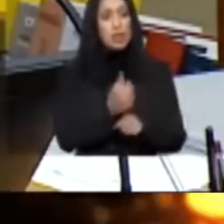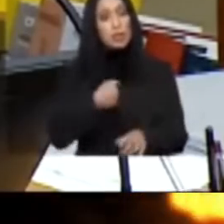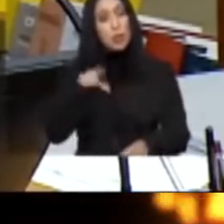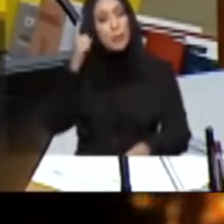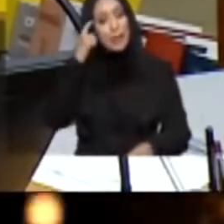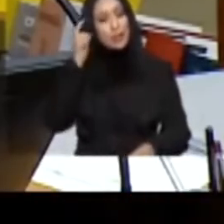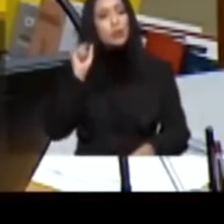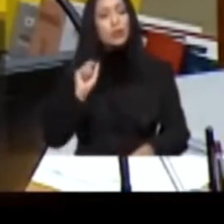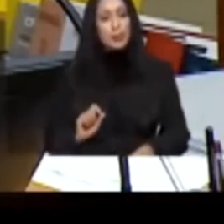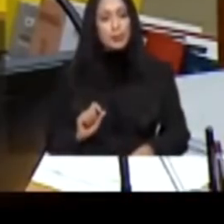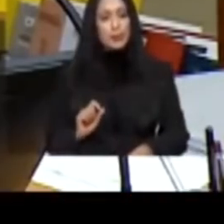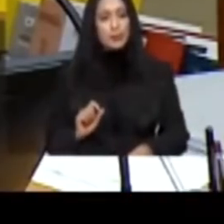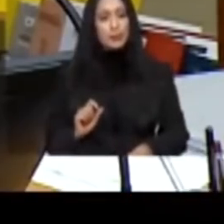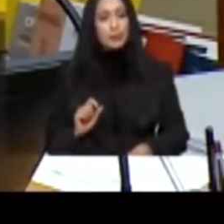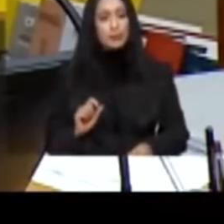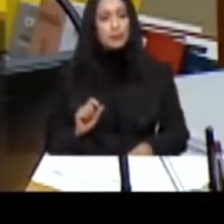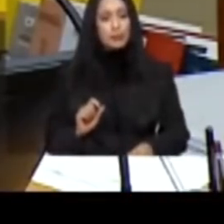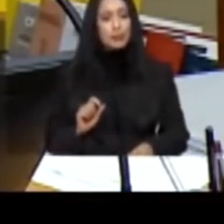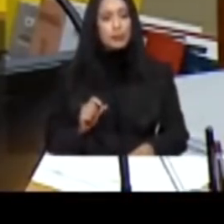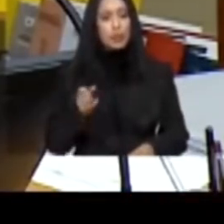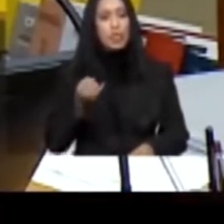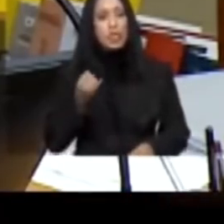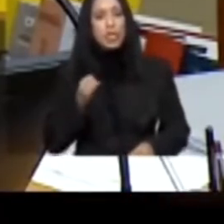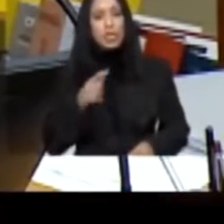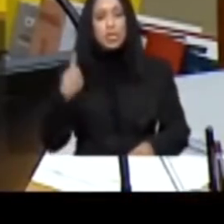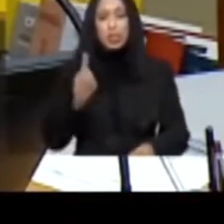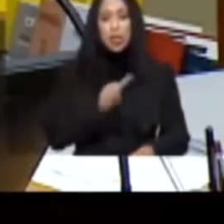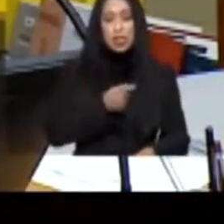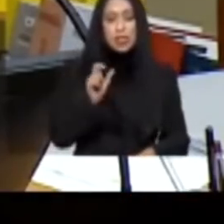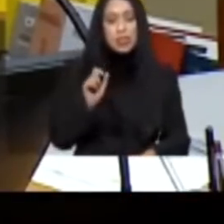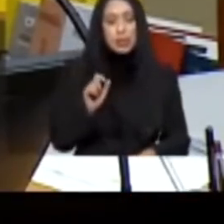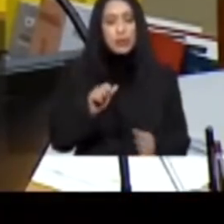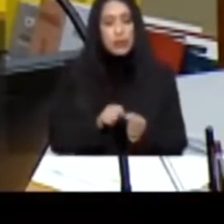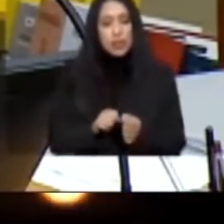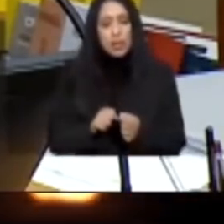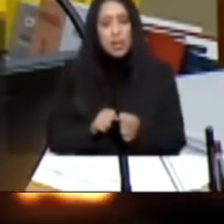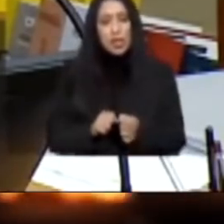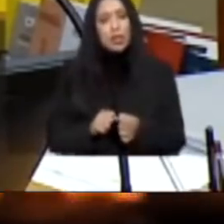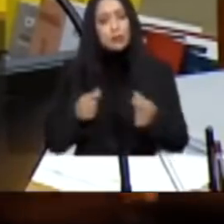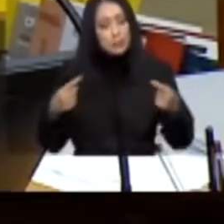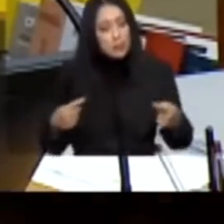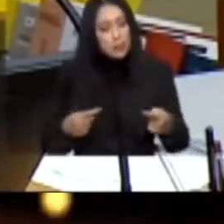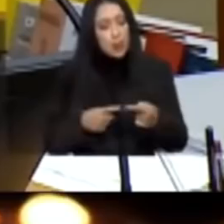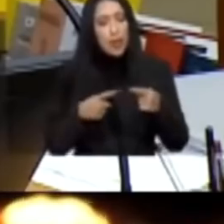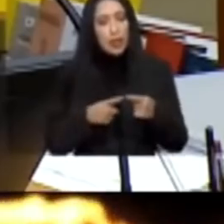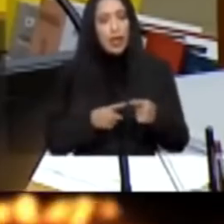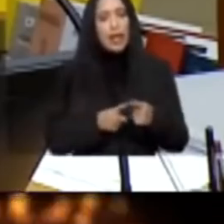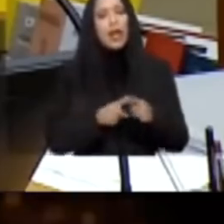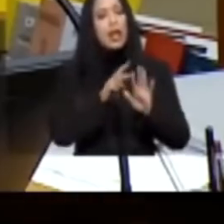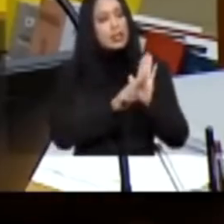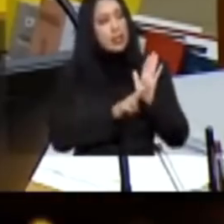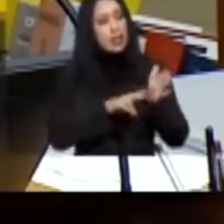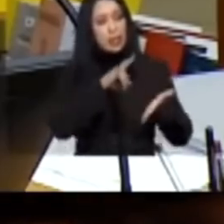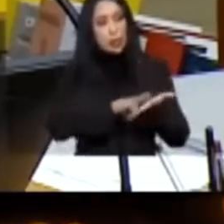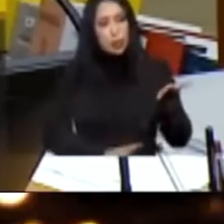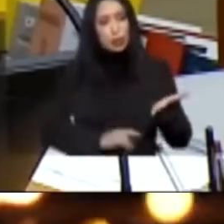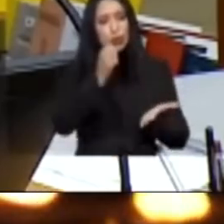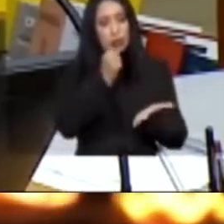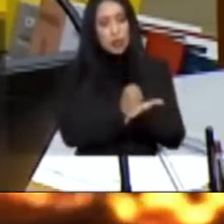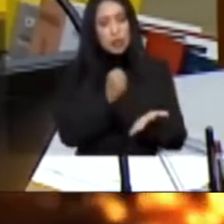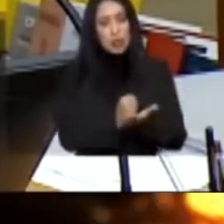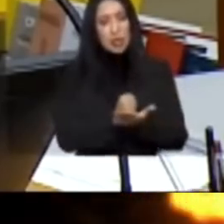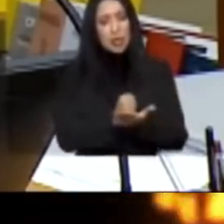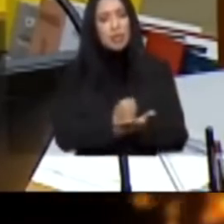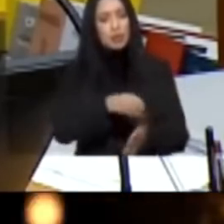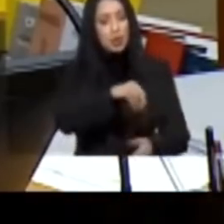aí penso eu que se nós não tratamos adequadamente da questão da regularização fundiária principalmente no